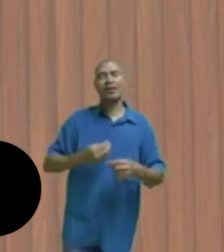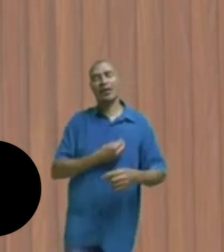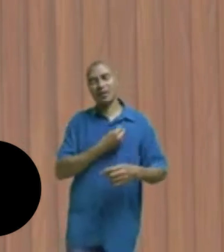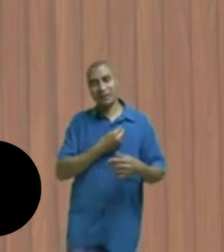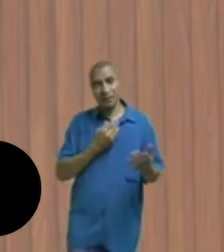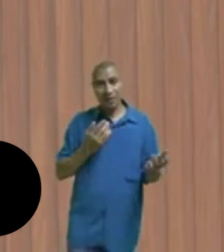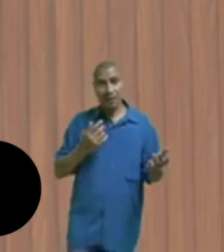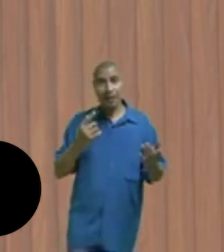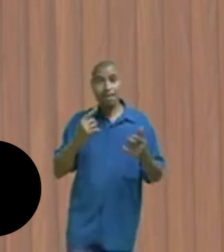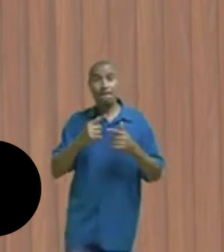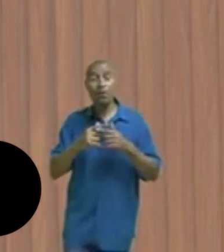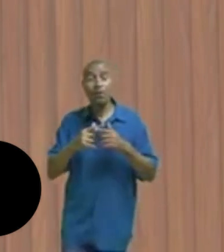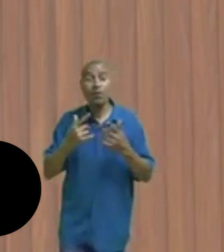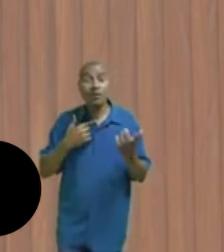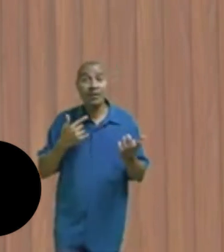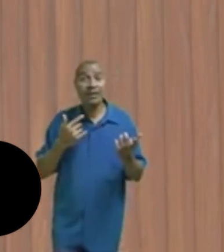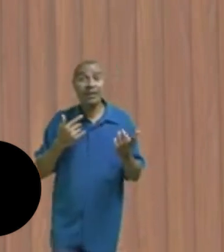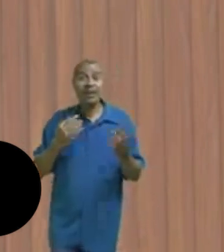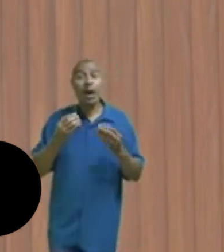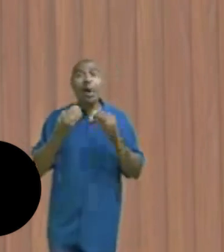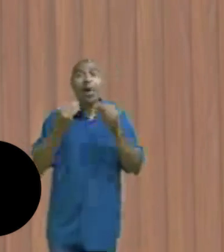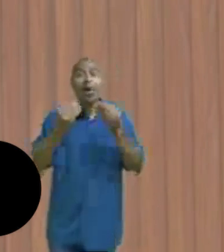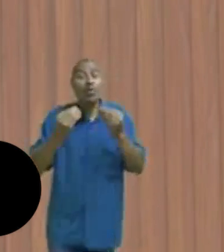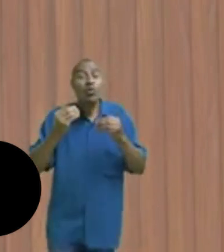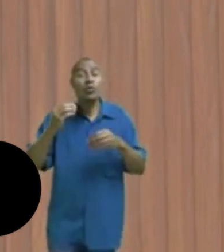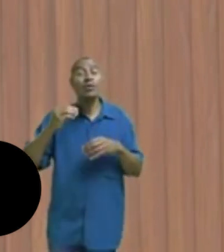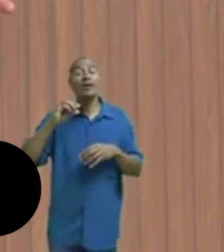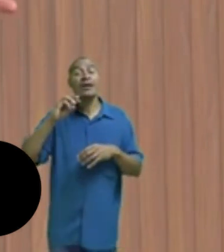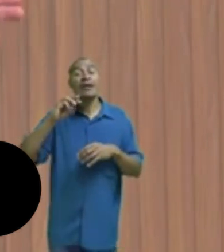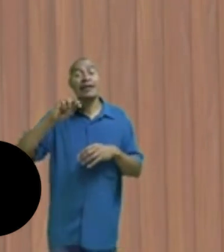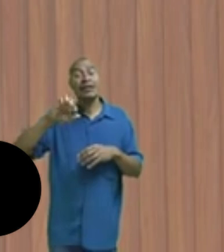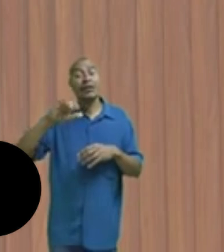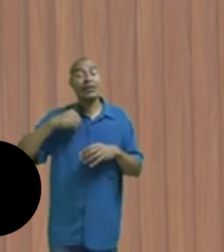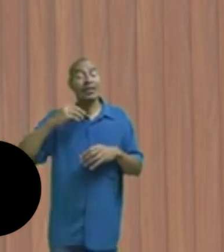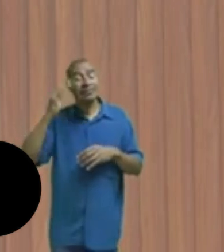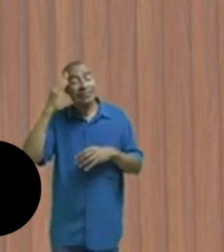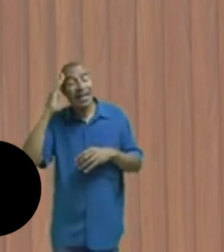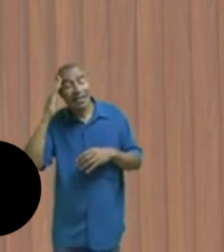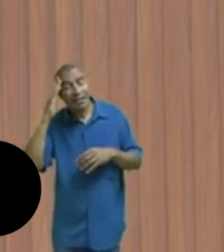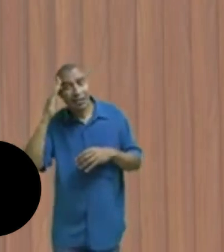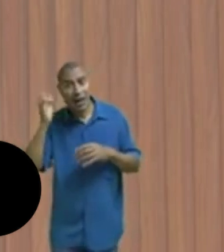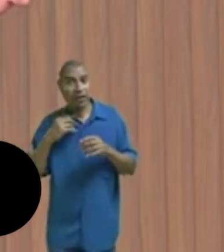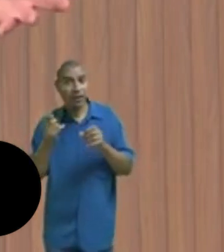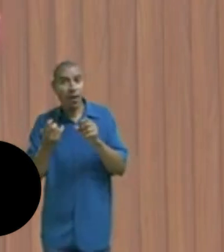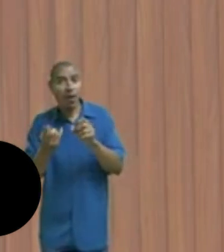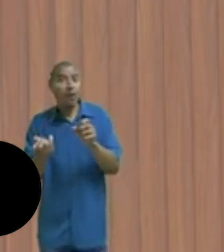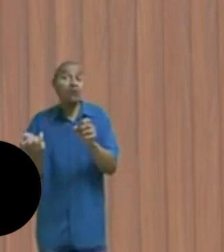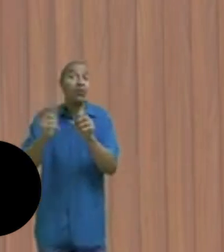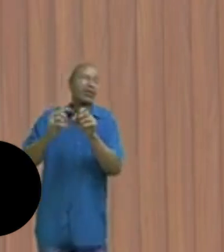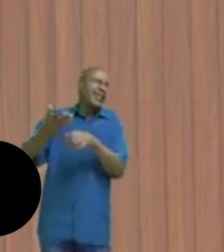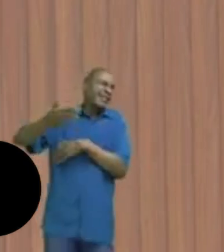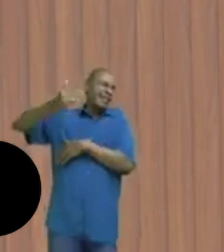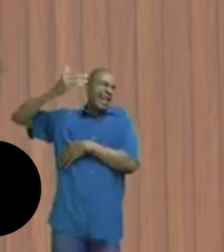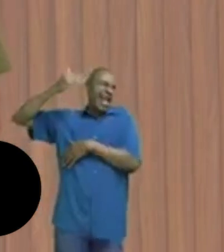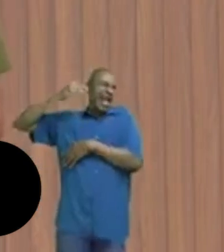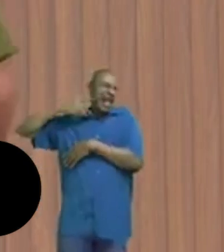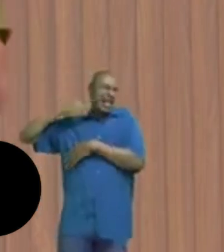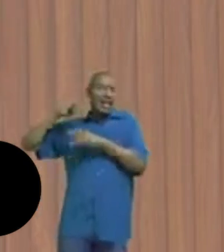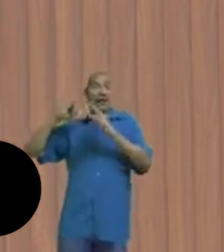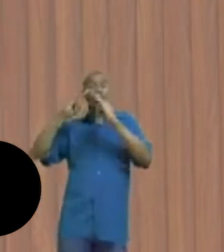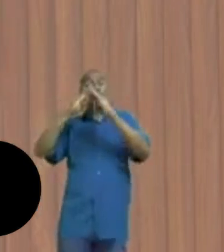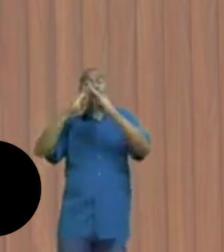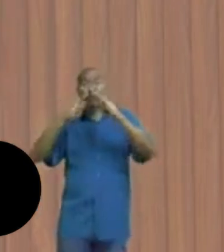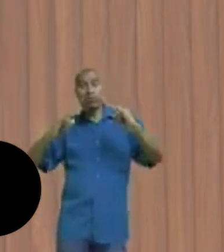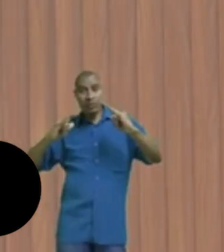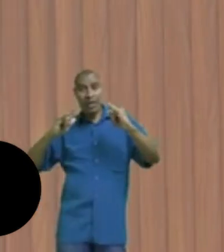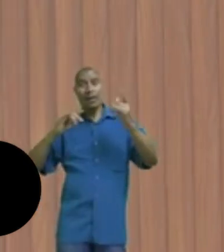qual era o entendimento dos caras? Nós vamos ao templo, vamos fazer um sacrifício, vamos